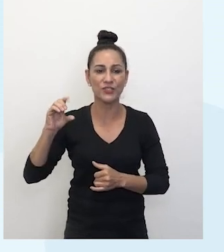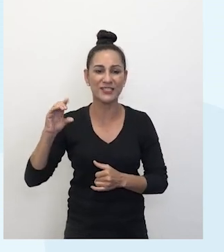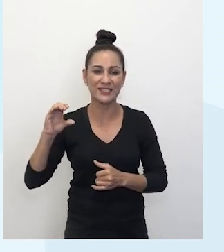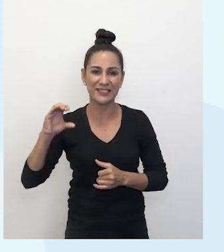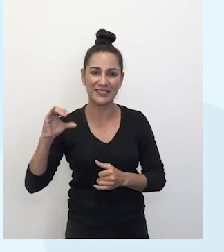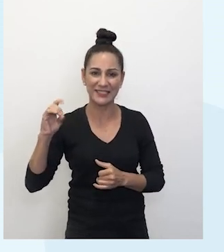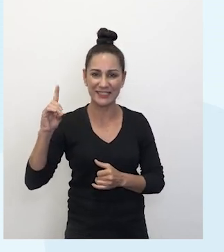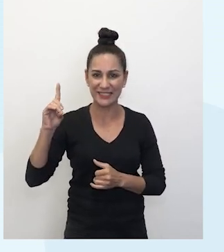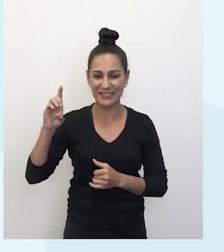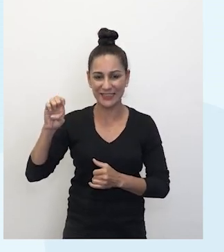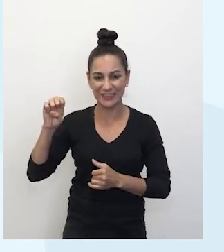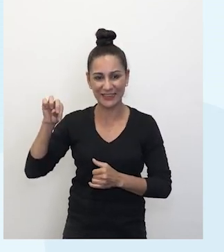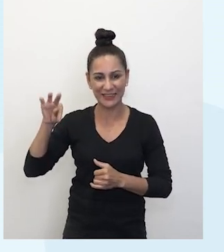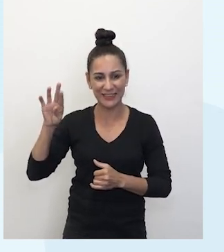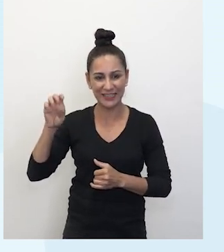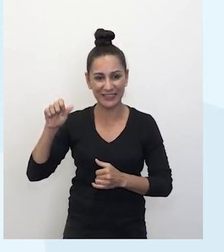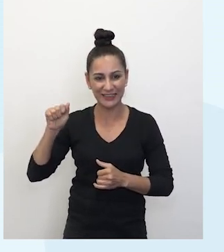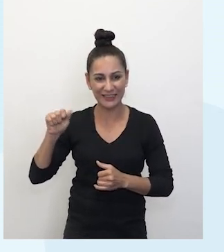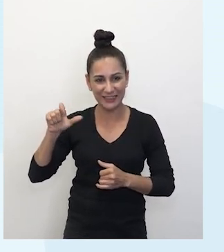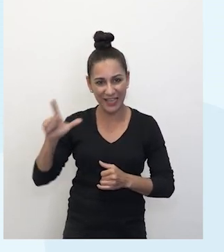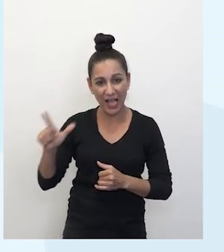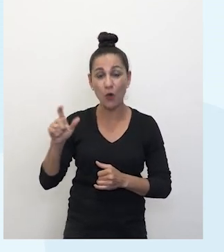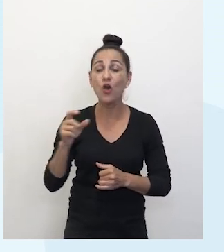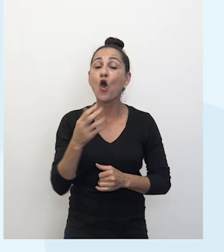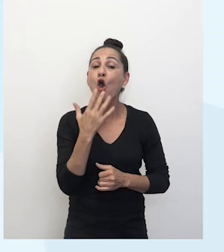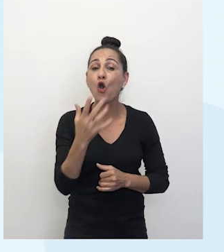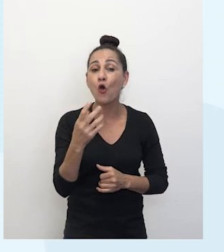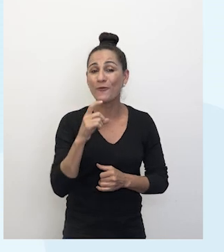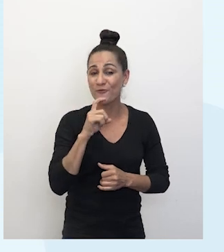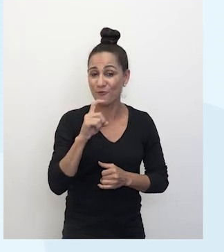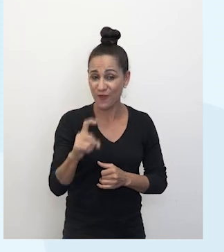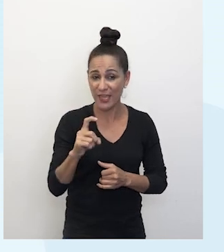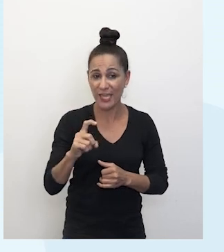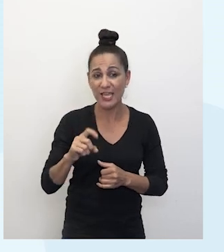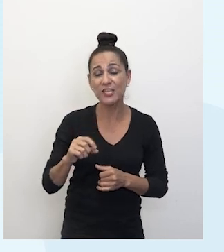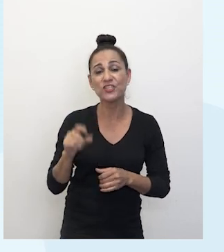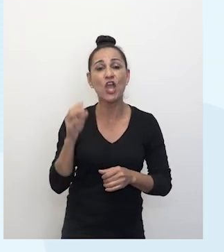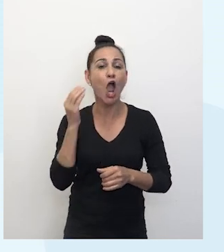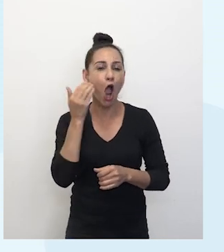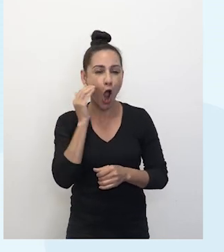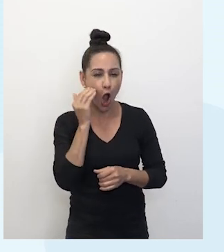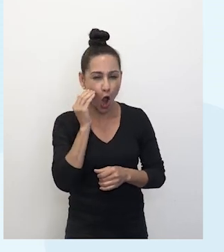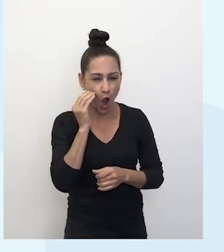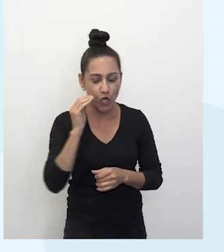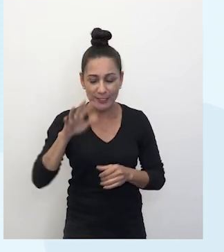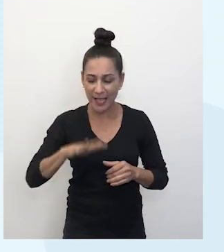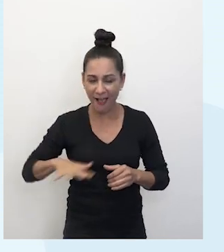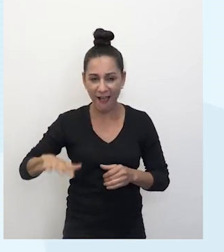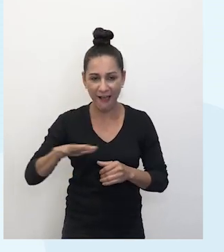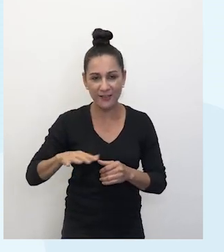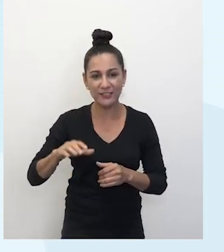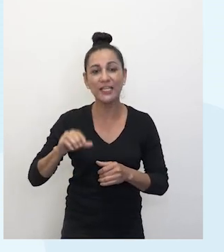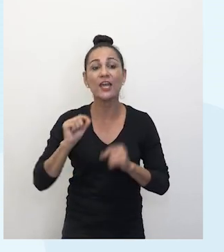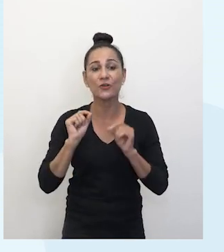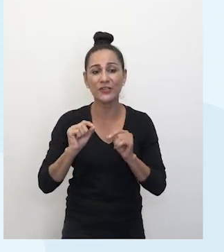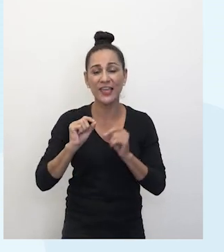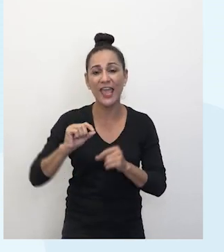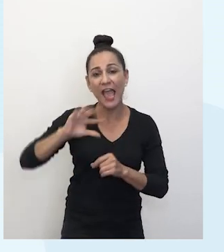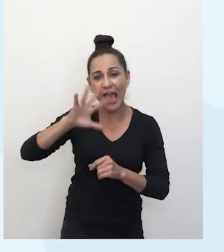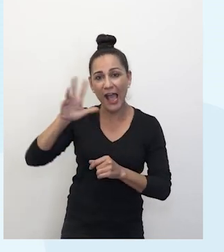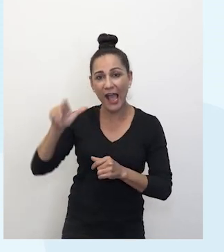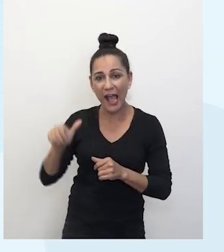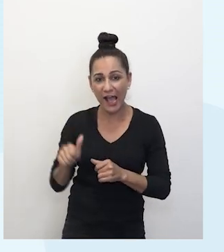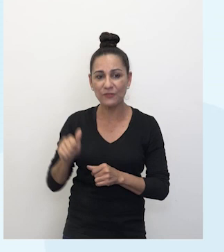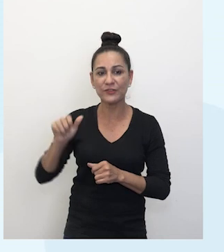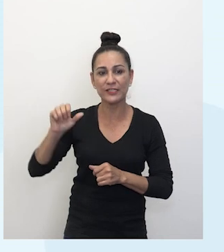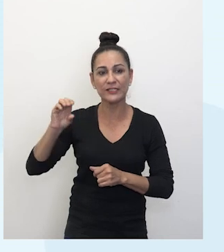ocidente né na parte Oeste Quem são os que estão em verde a parte rosa é a África Central é que tá